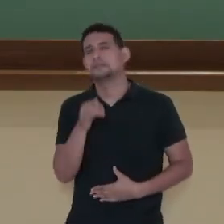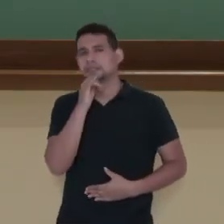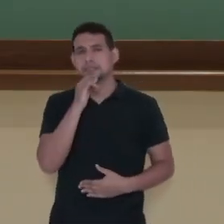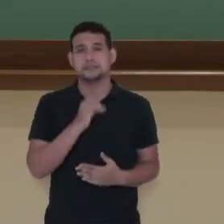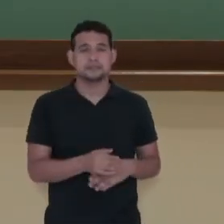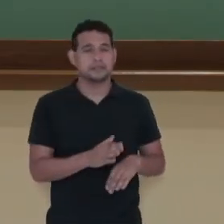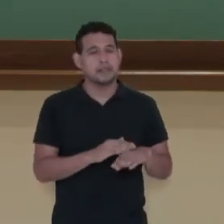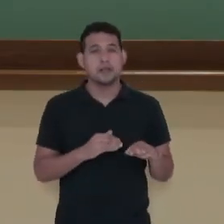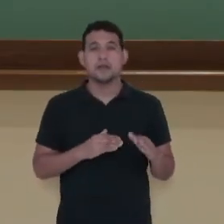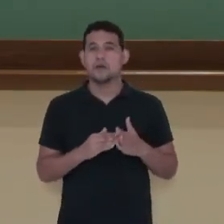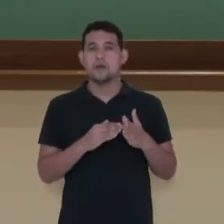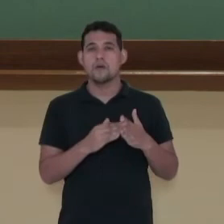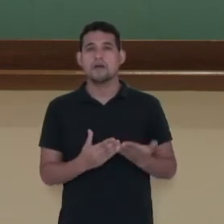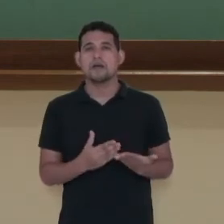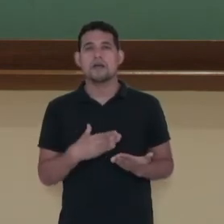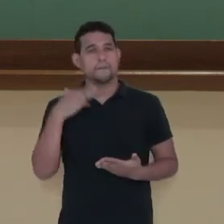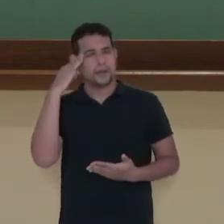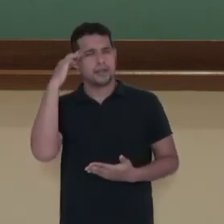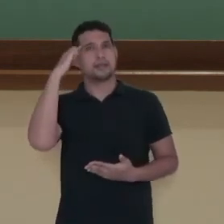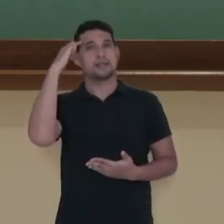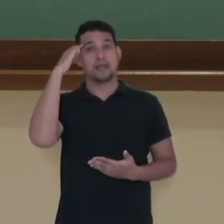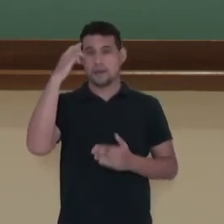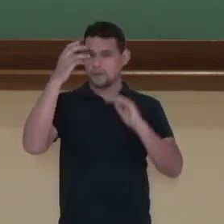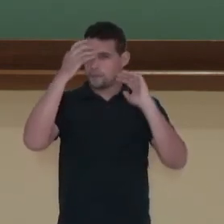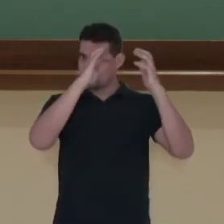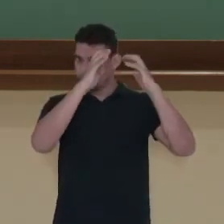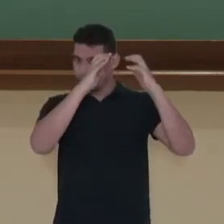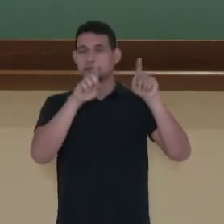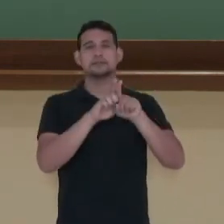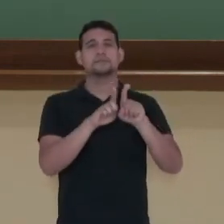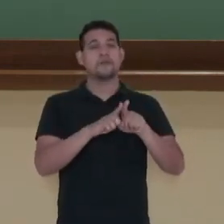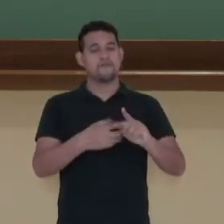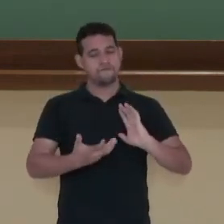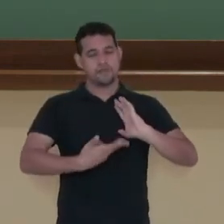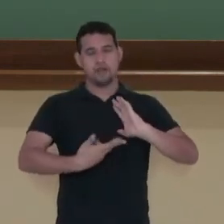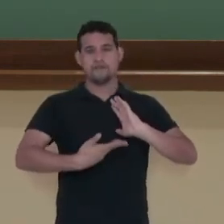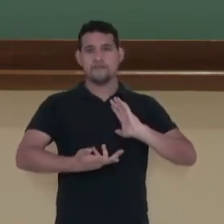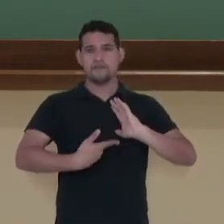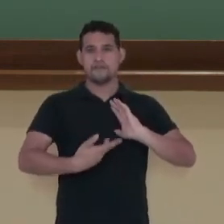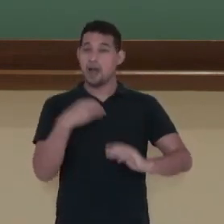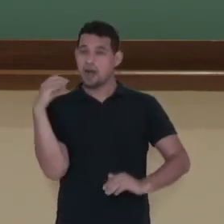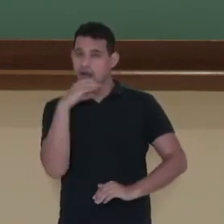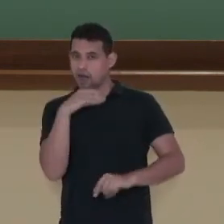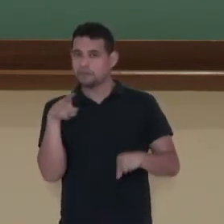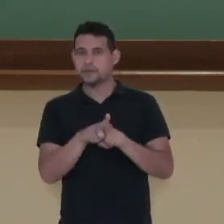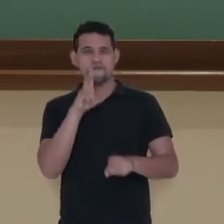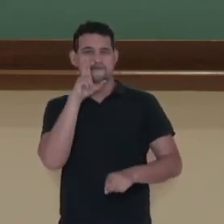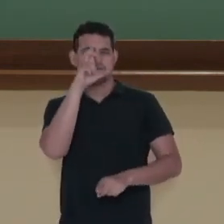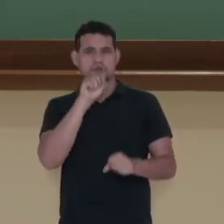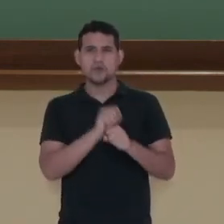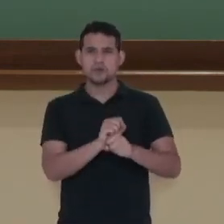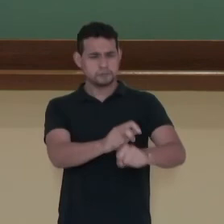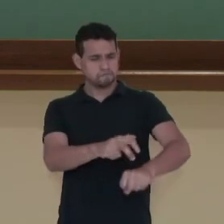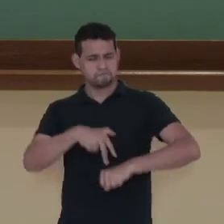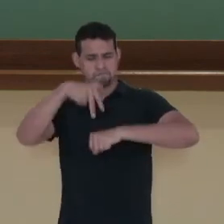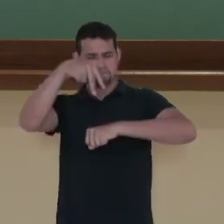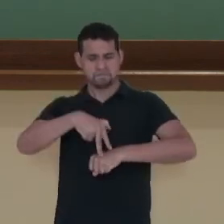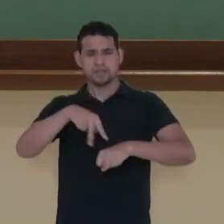equilíbrio, coordenação motora, velocidade, agilidade, força,